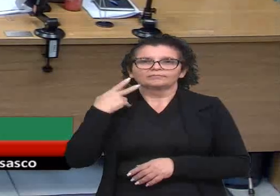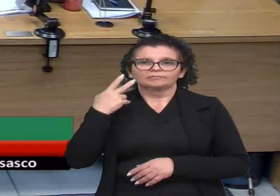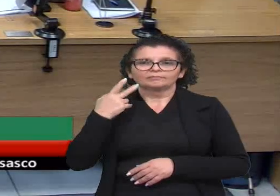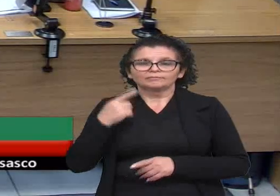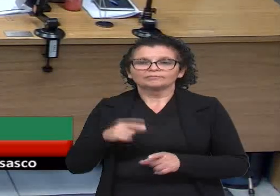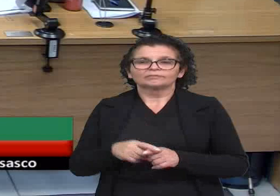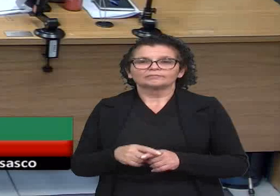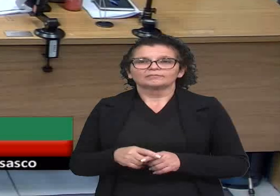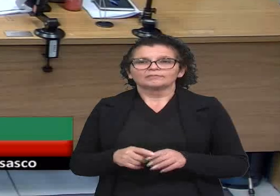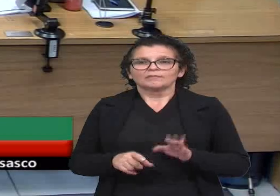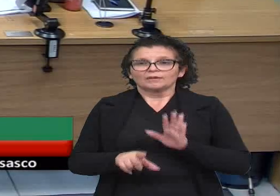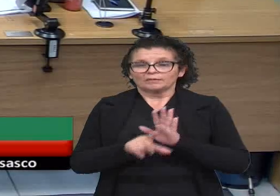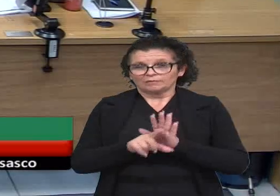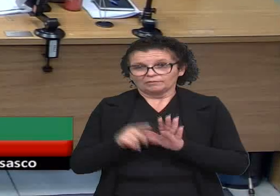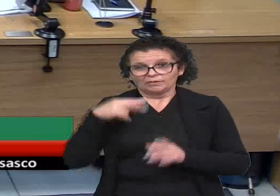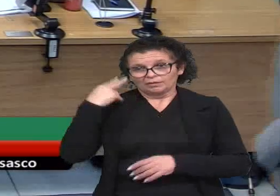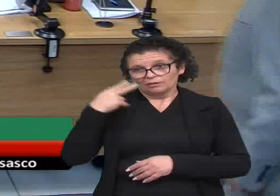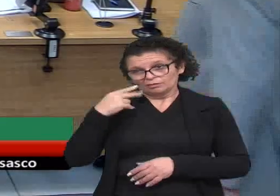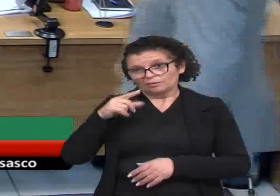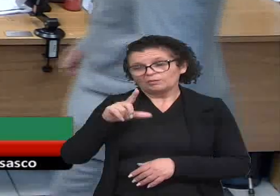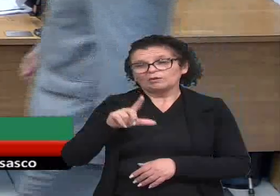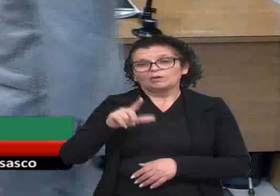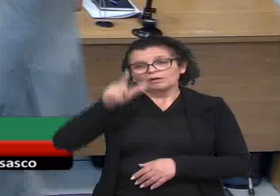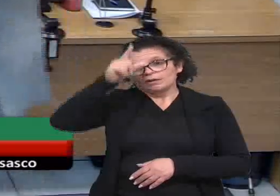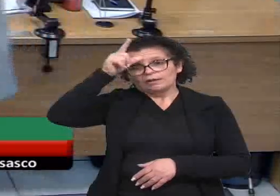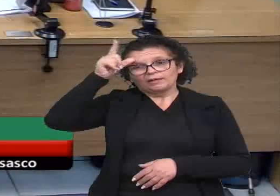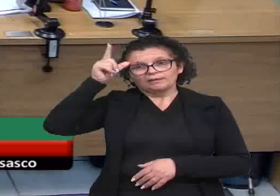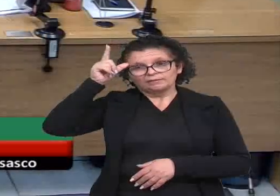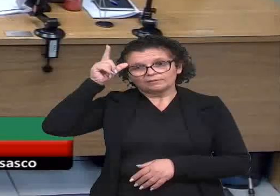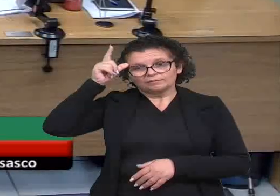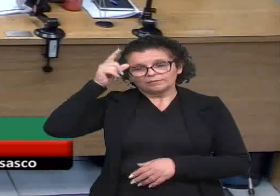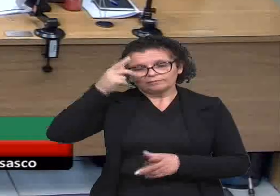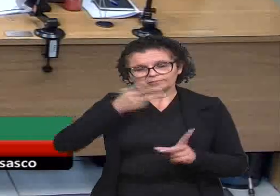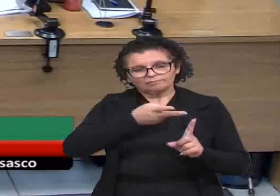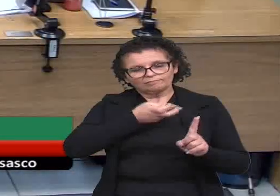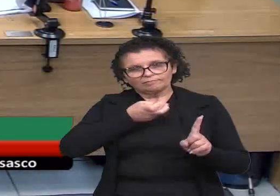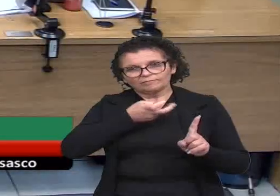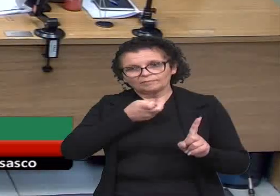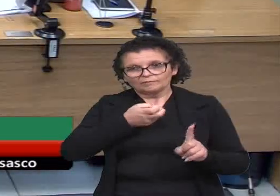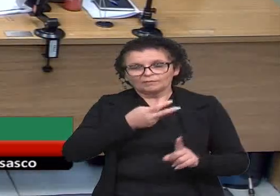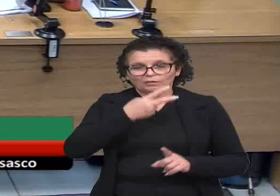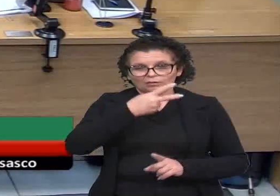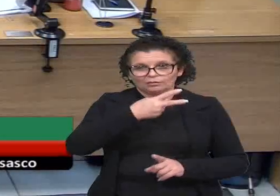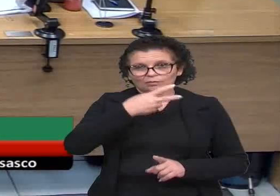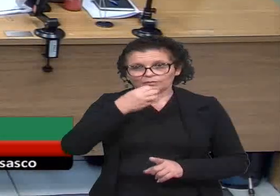Laércio Mendonça, da inversão de pauta da moção de reconhecimento